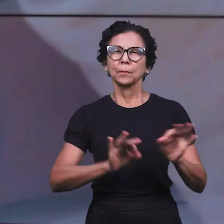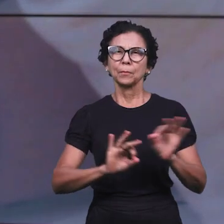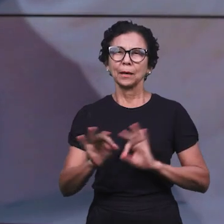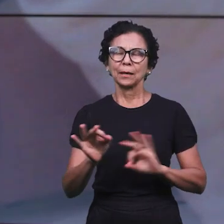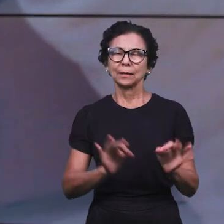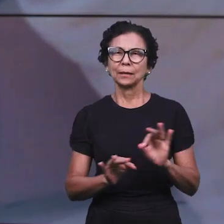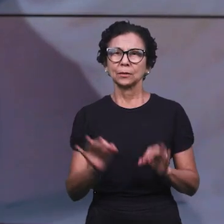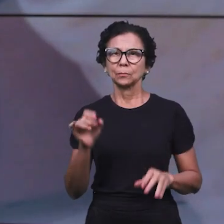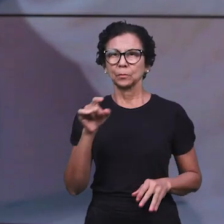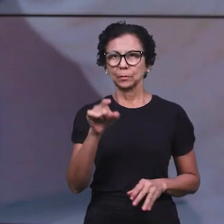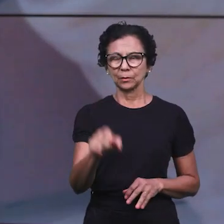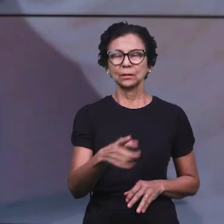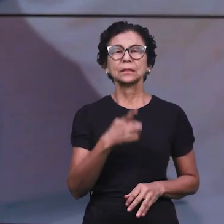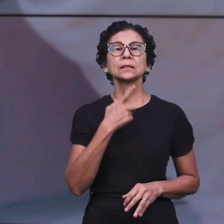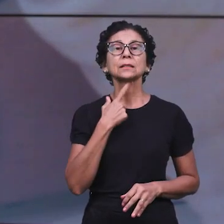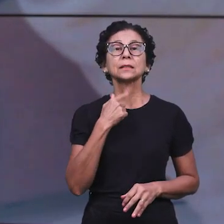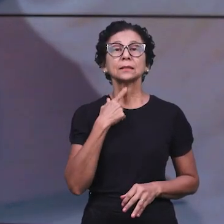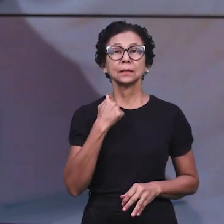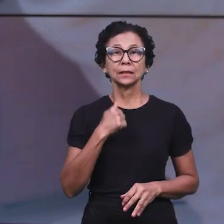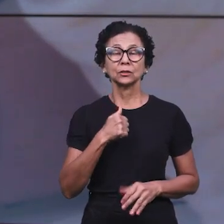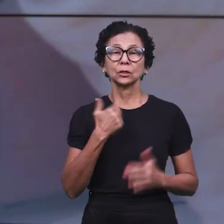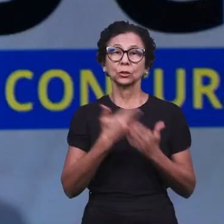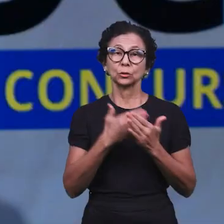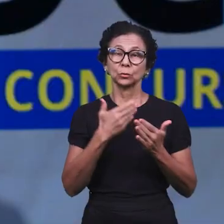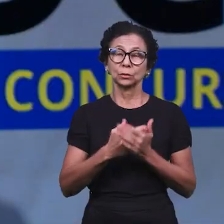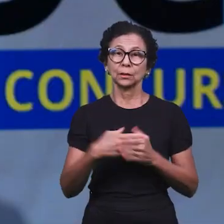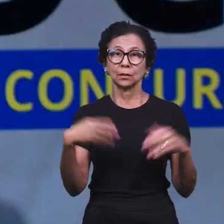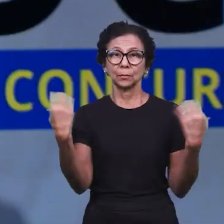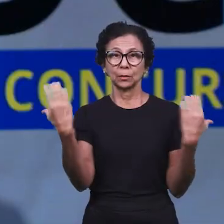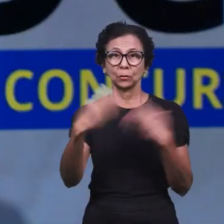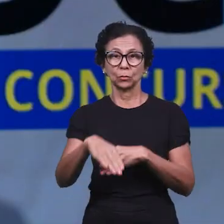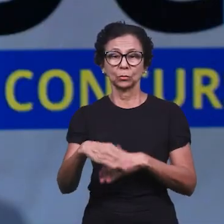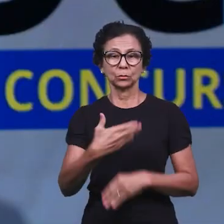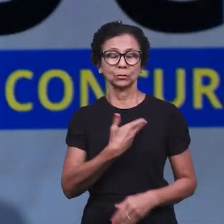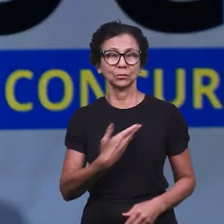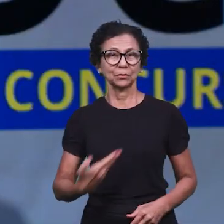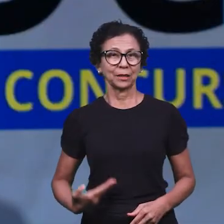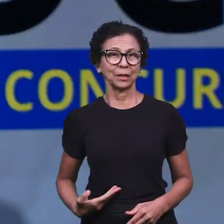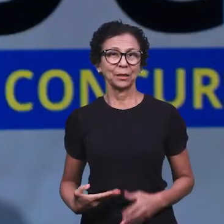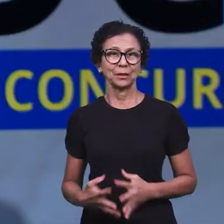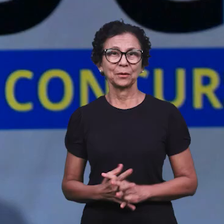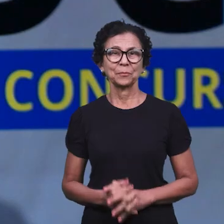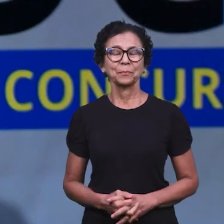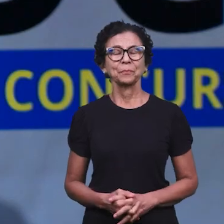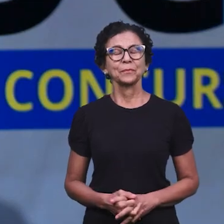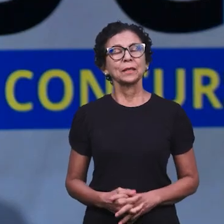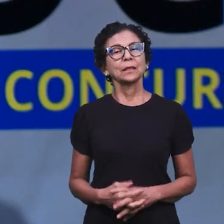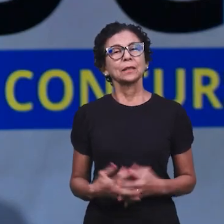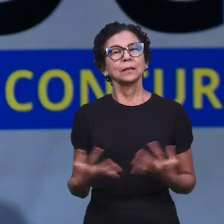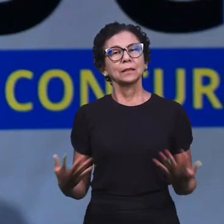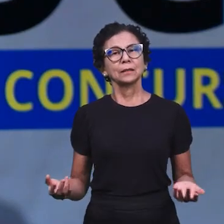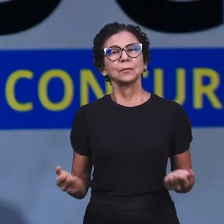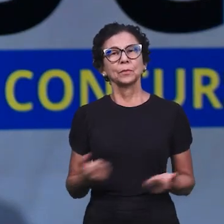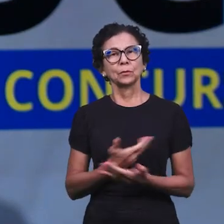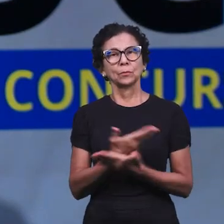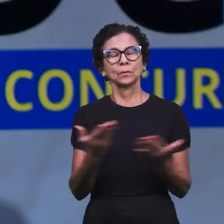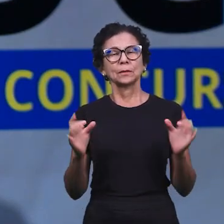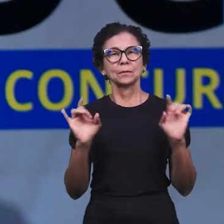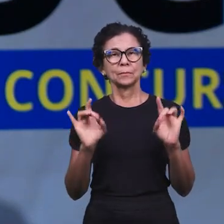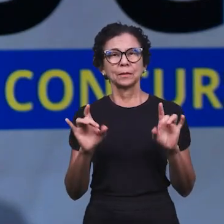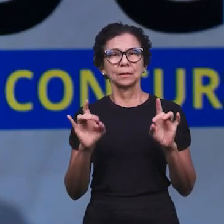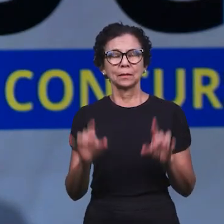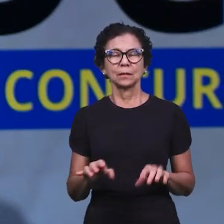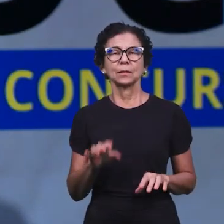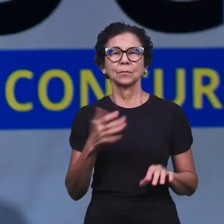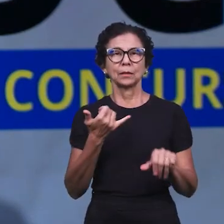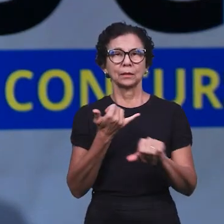se preparar para concursos públicos. E eu quero fazer uma saudação especial para aqueles que nos assistem pelo canal 126